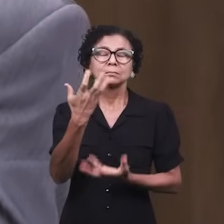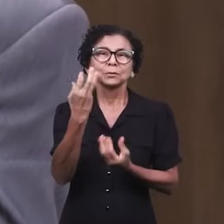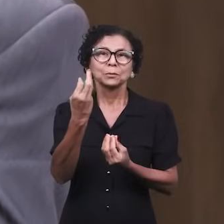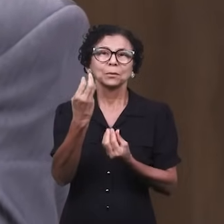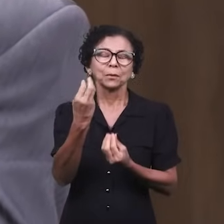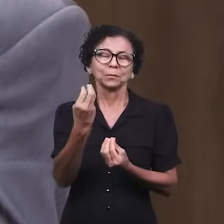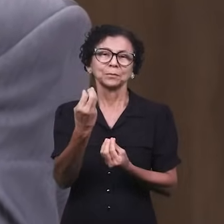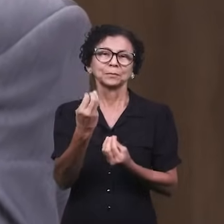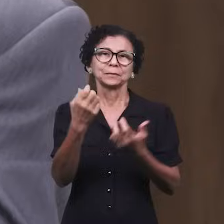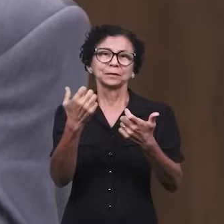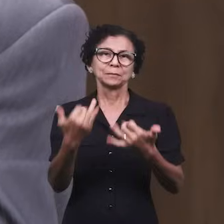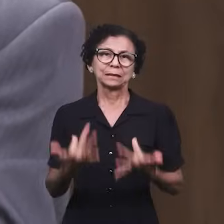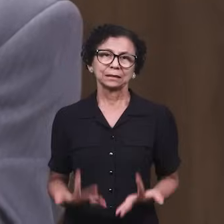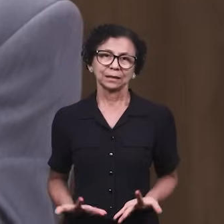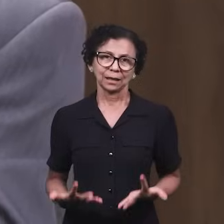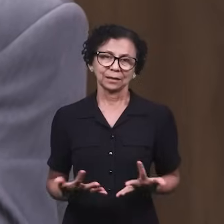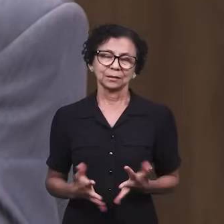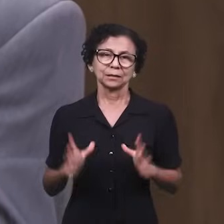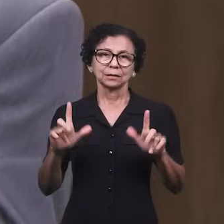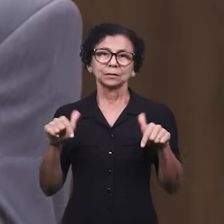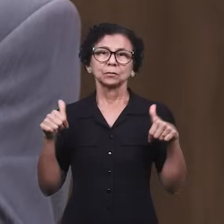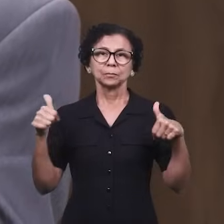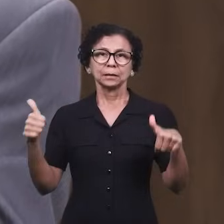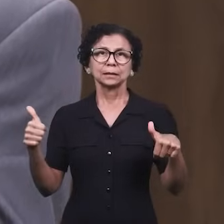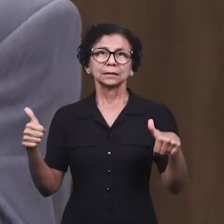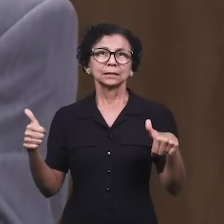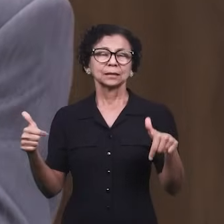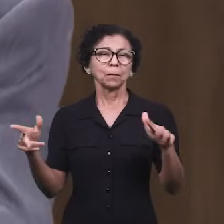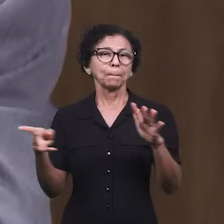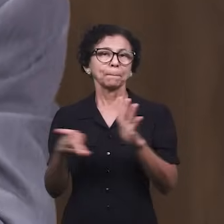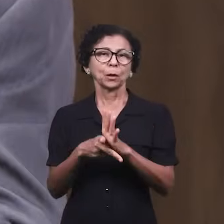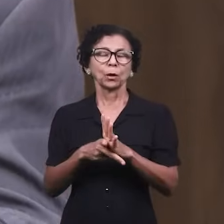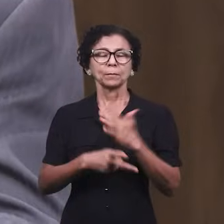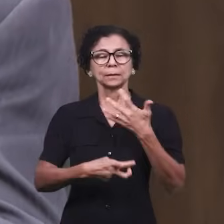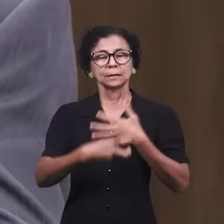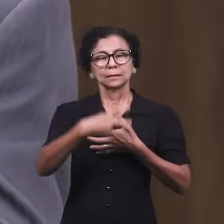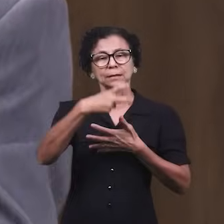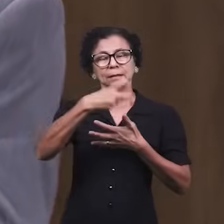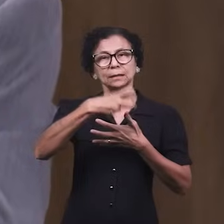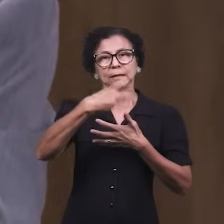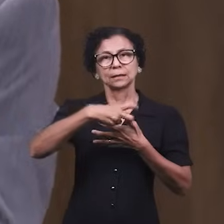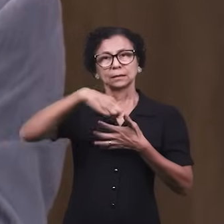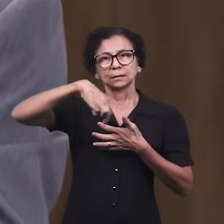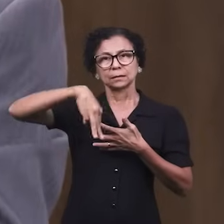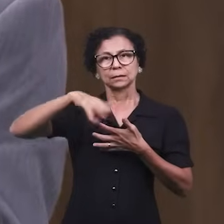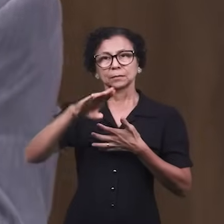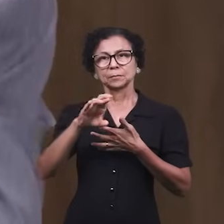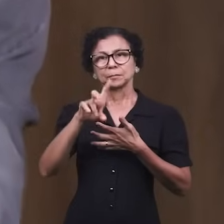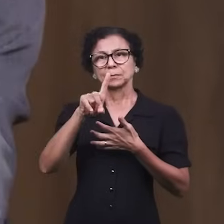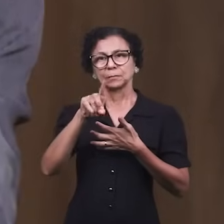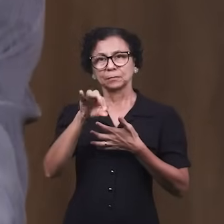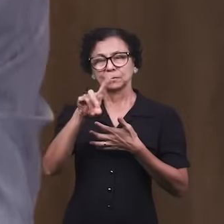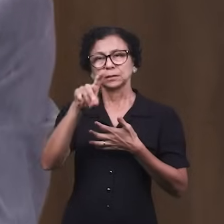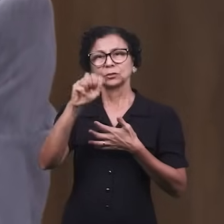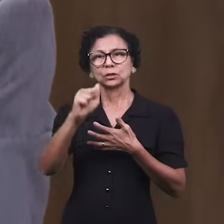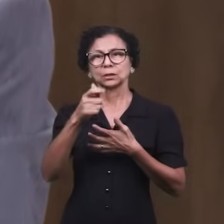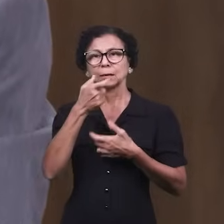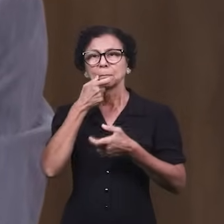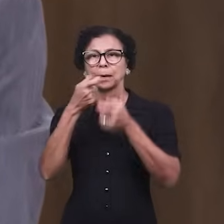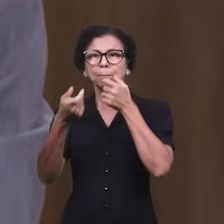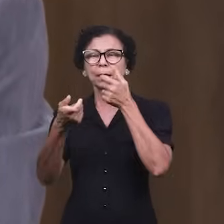que veio da obra redentora, da quinta medida, né? A palavra, né? A palavra de Deus, e disse Deus,